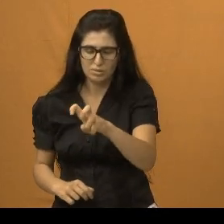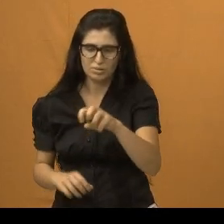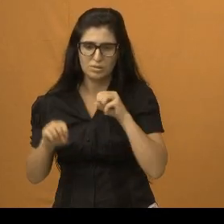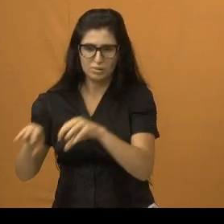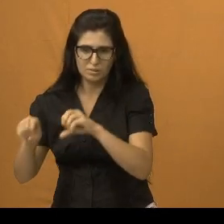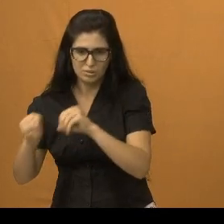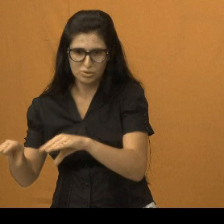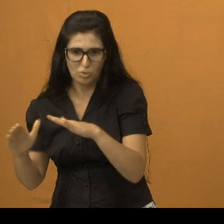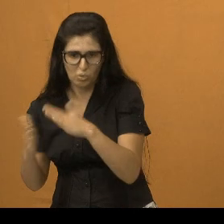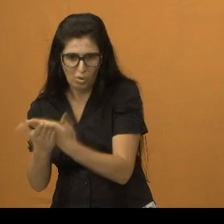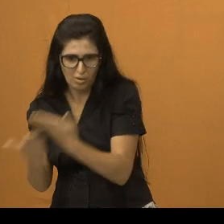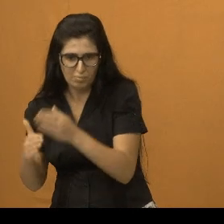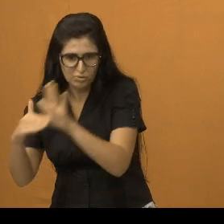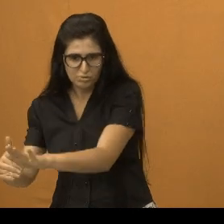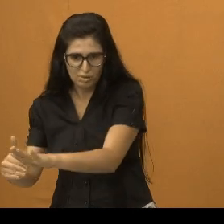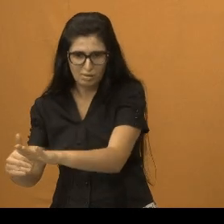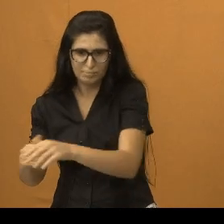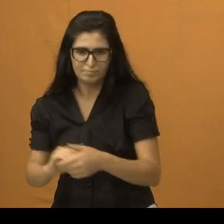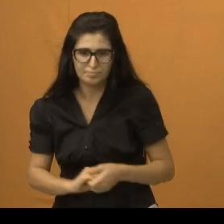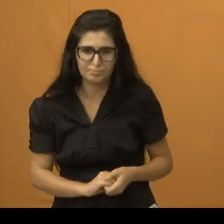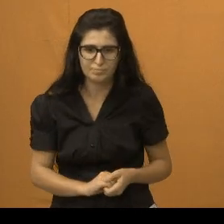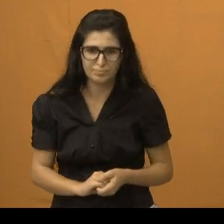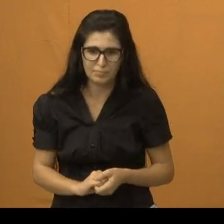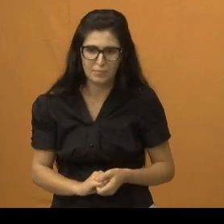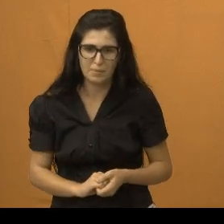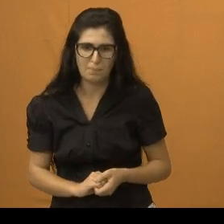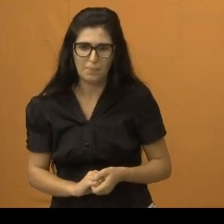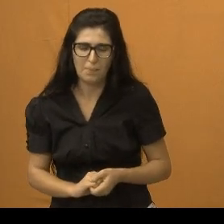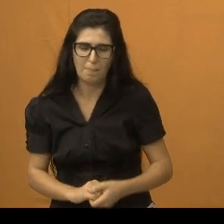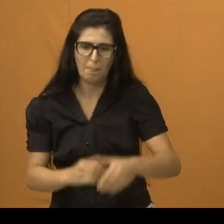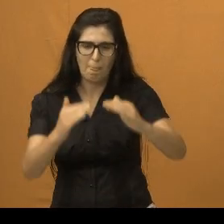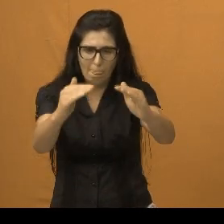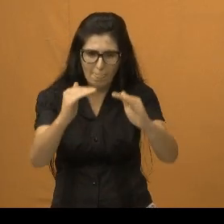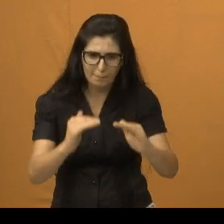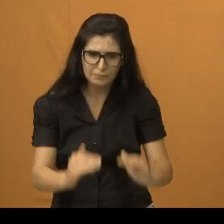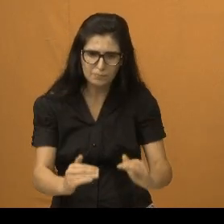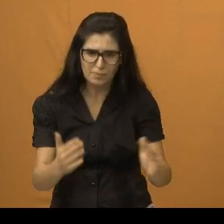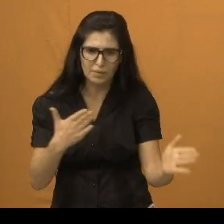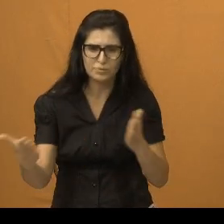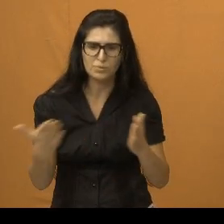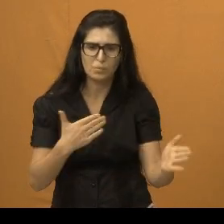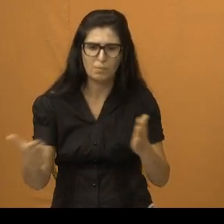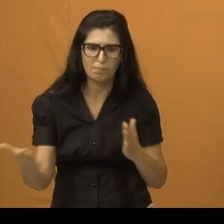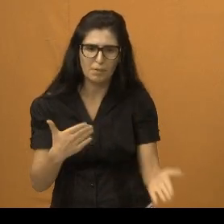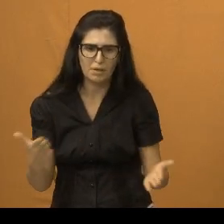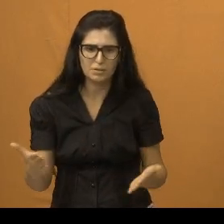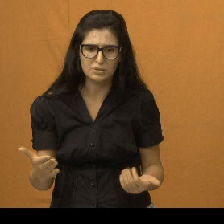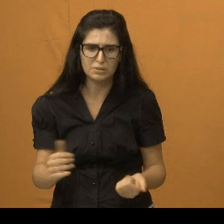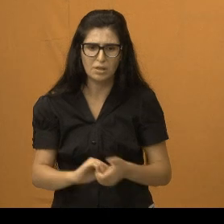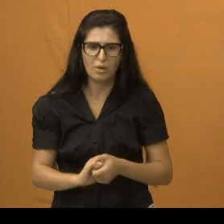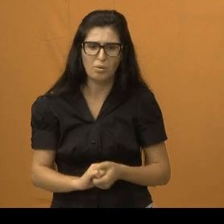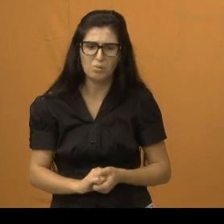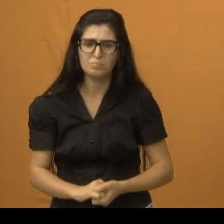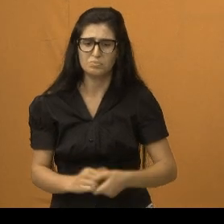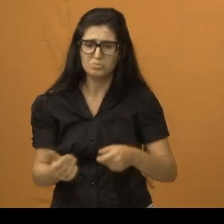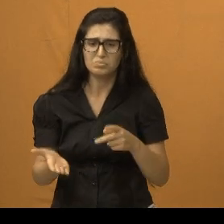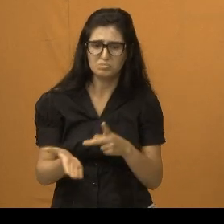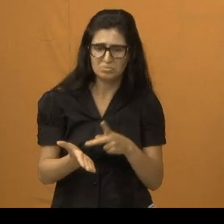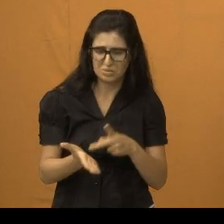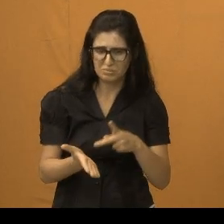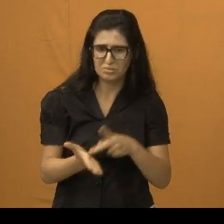76.515 mil de aplicação na saúde. Agora, o quadro abaixo, alaranjado, ele mostra a aplicação realizada de fato no